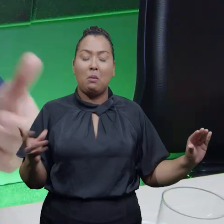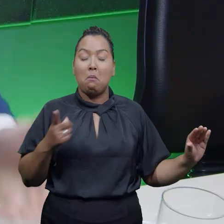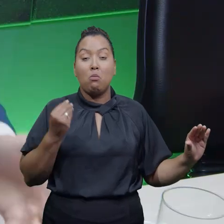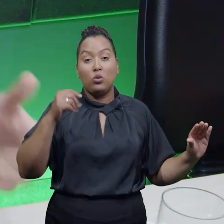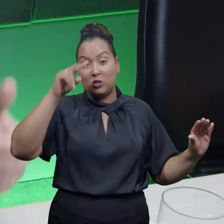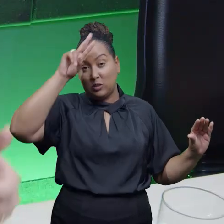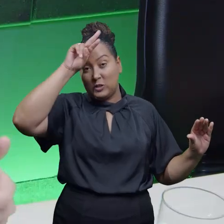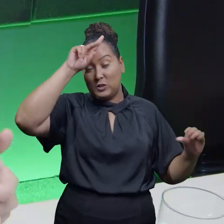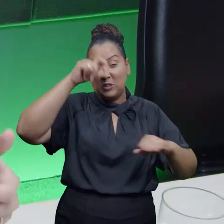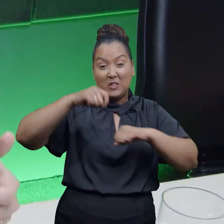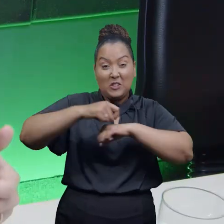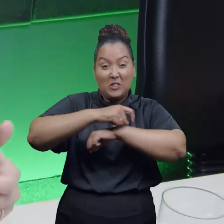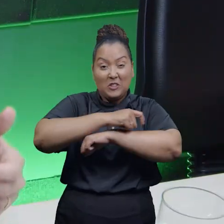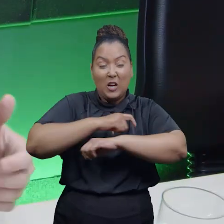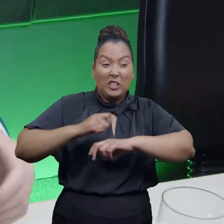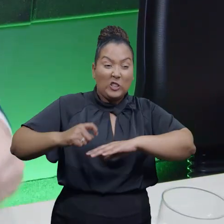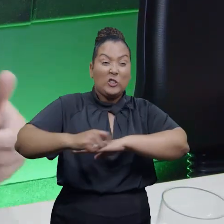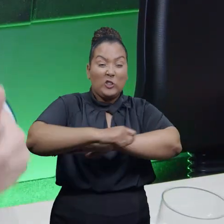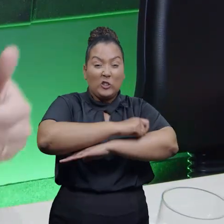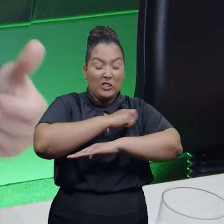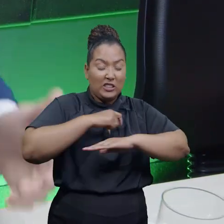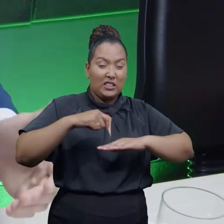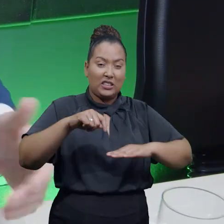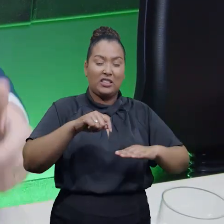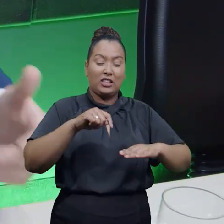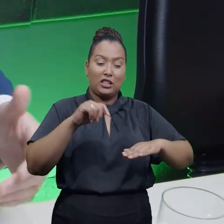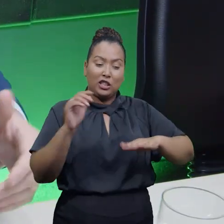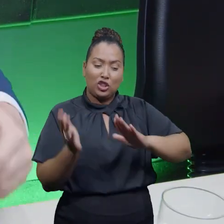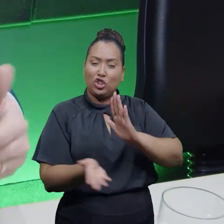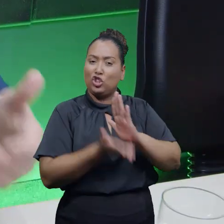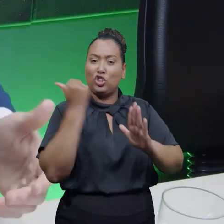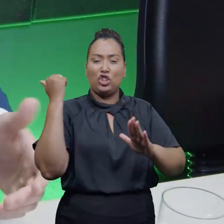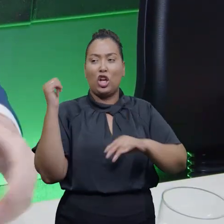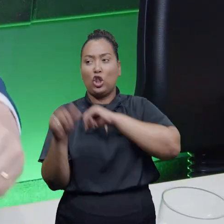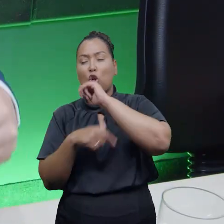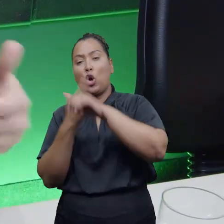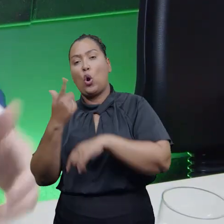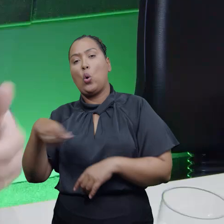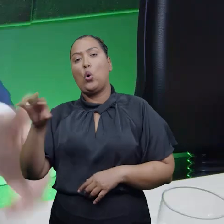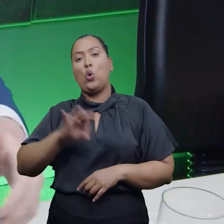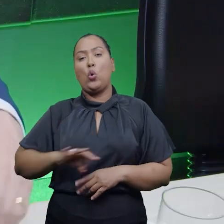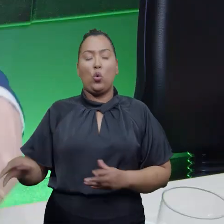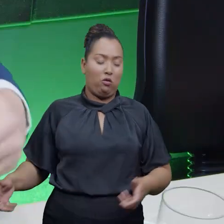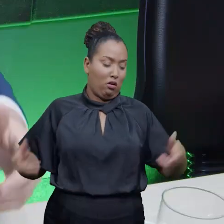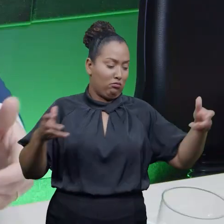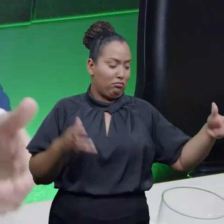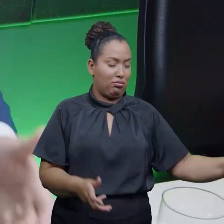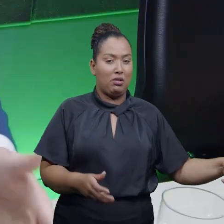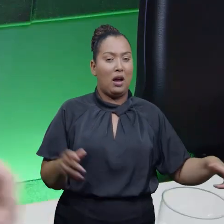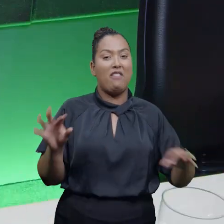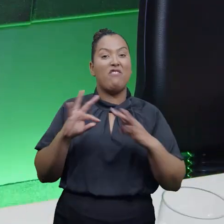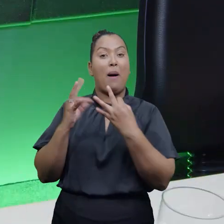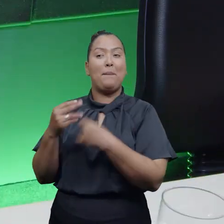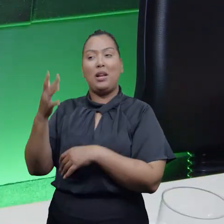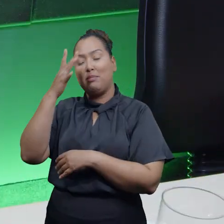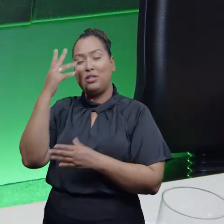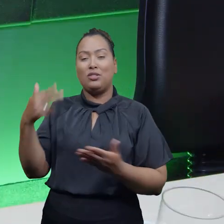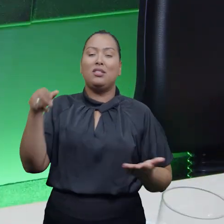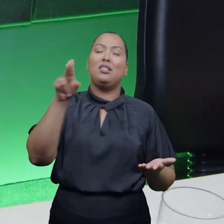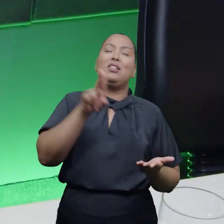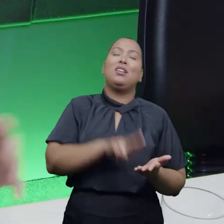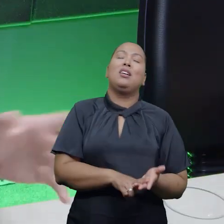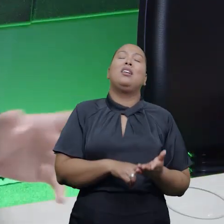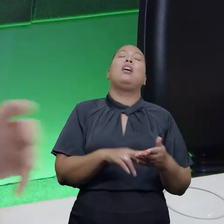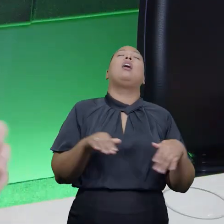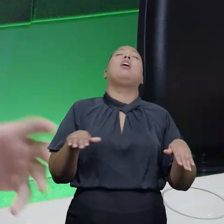tinham mais percevejo do que colchão. Então, trocar aquele colchão para um colchão melhor faz toda a diferença para as famílias que precisam passar a